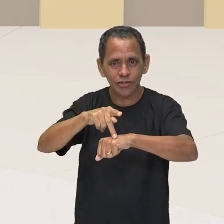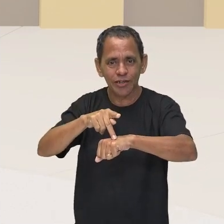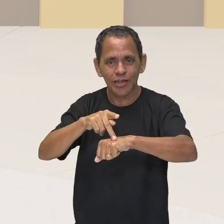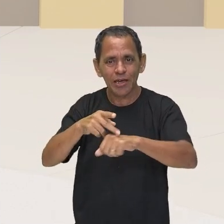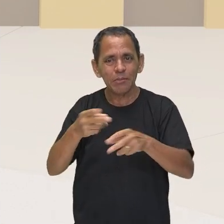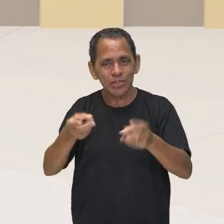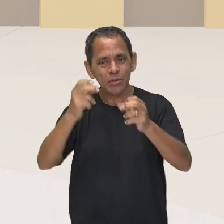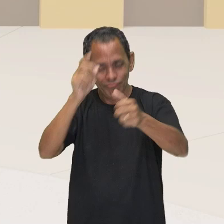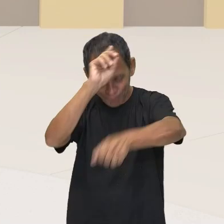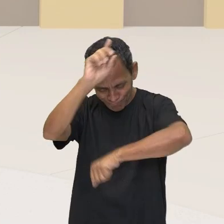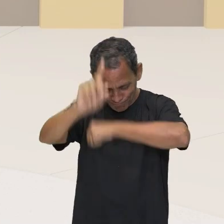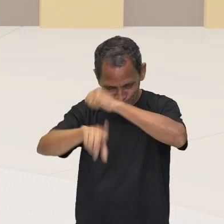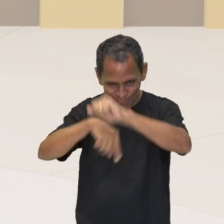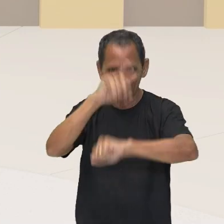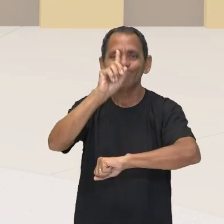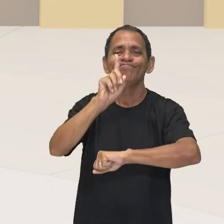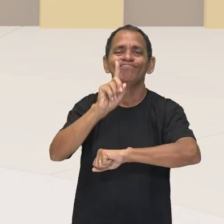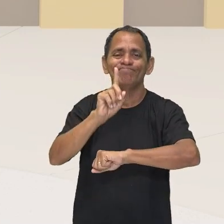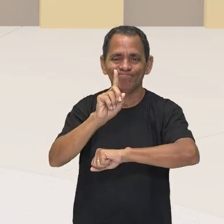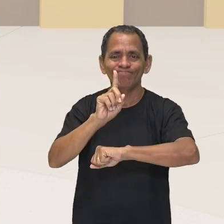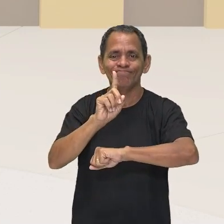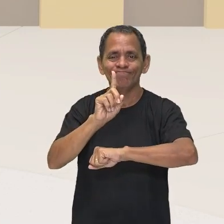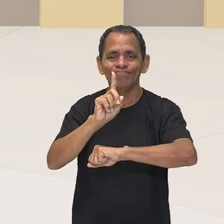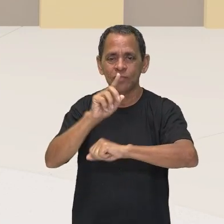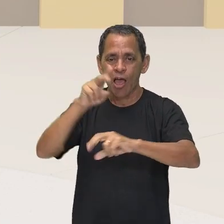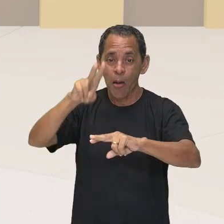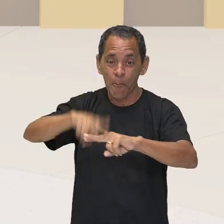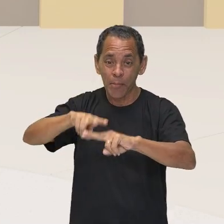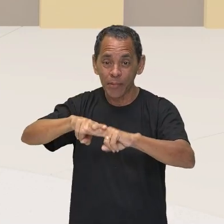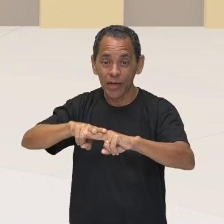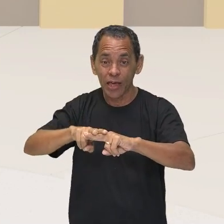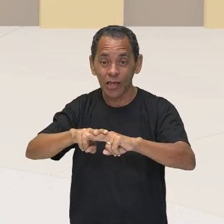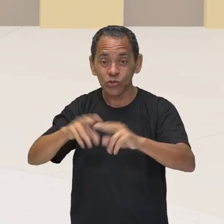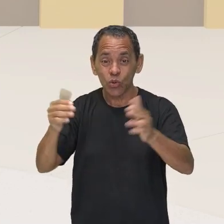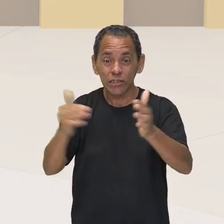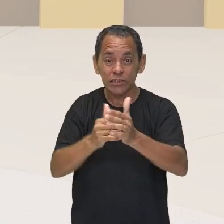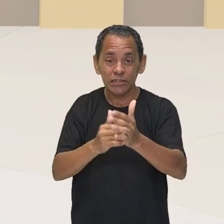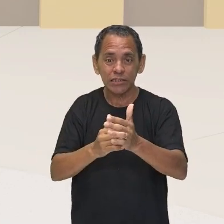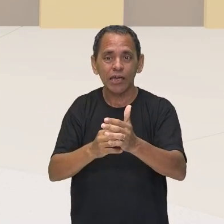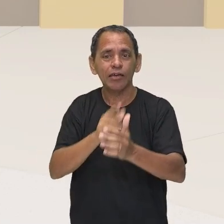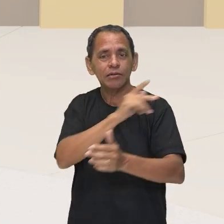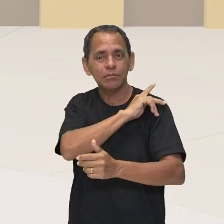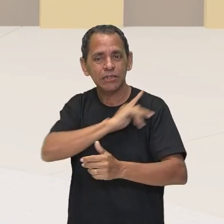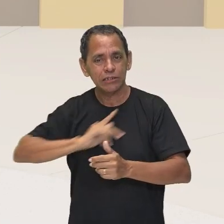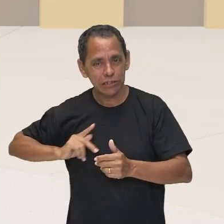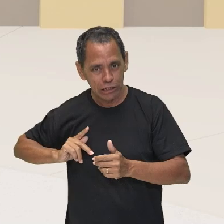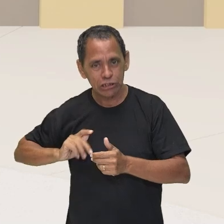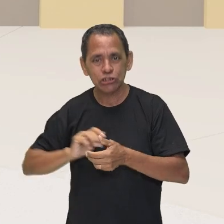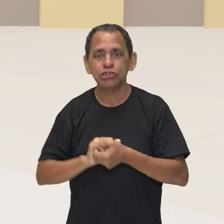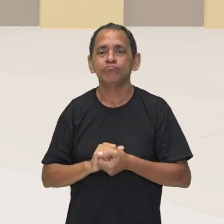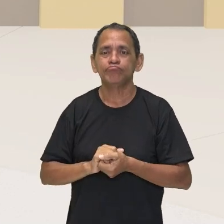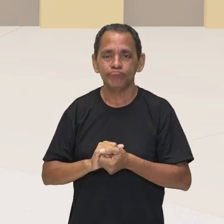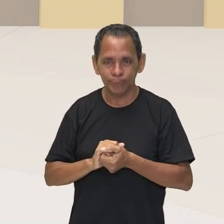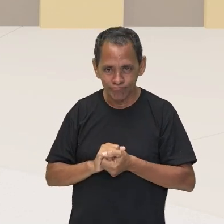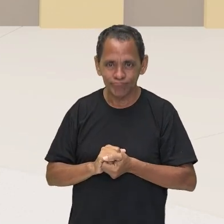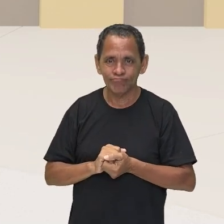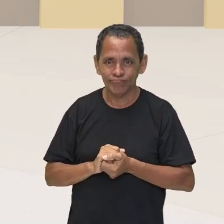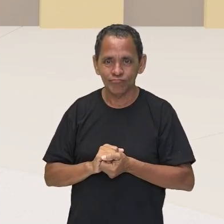da cadeia a presidente. E ele recebeu o Prêmio Nobel da Paz